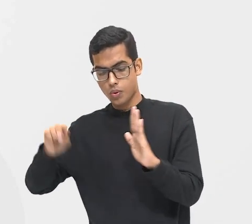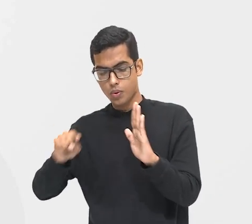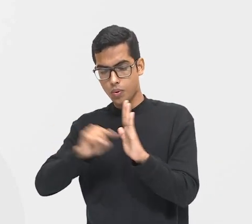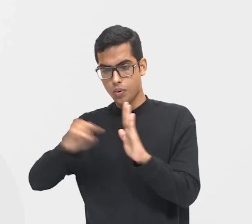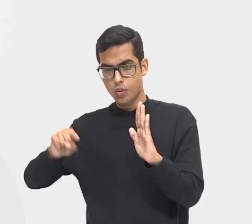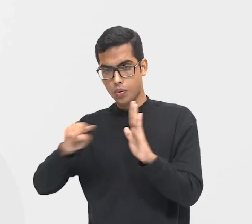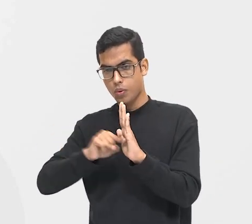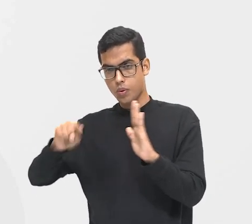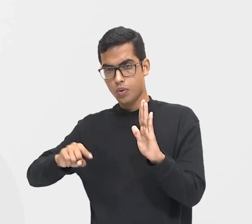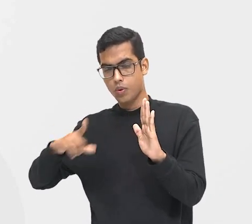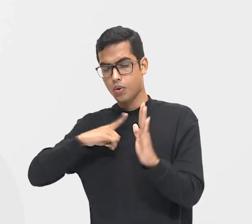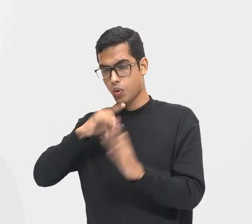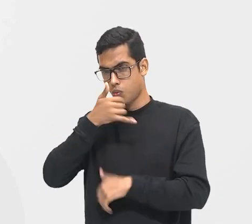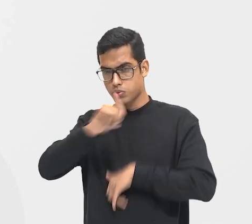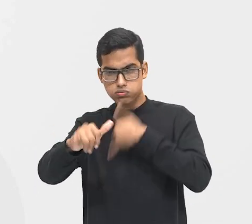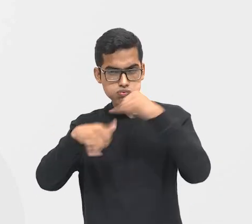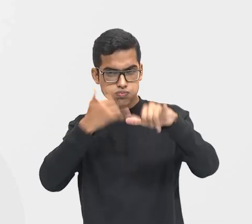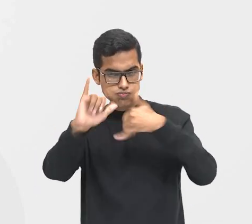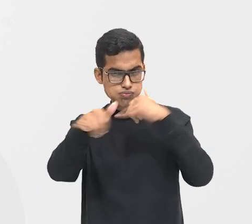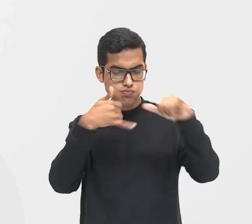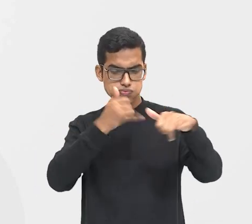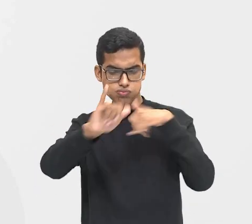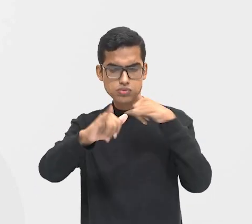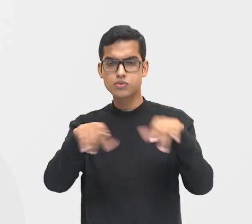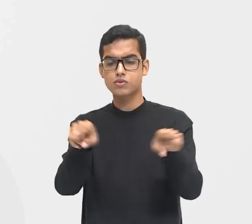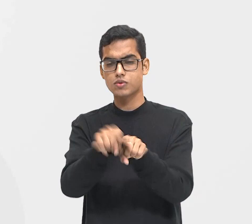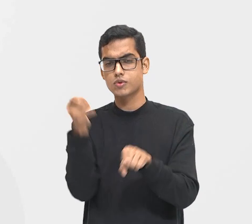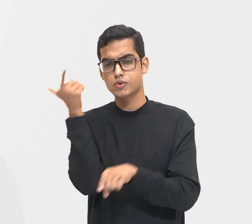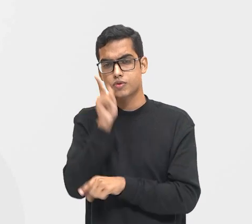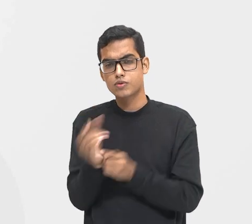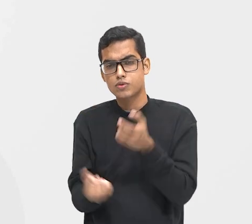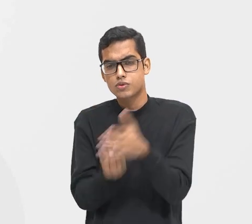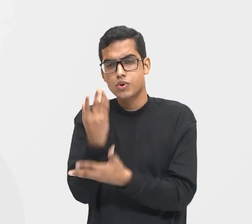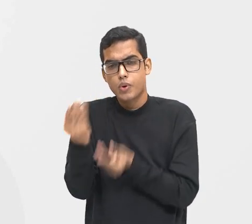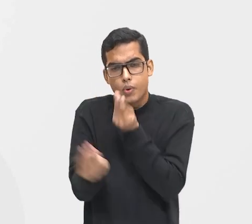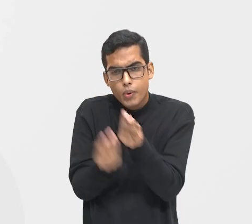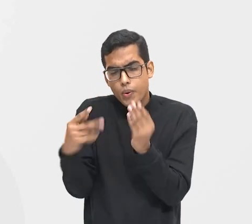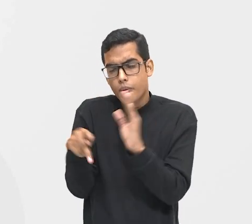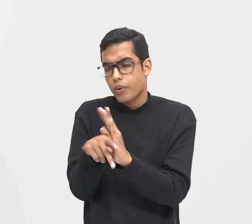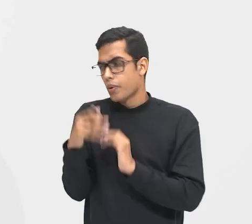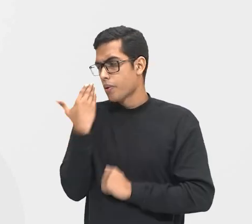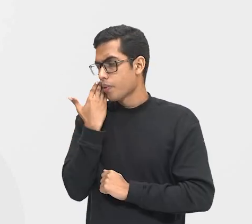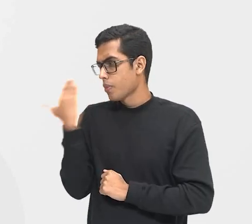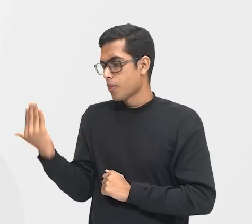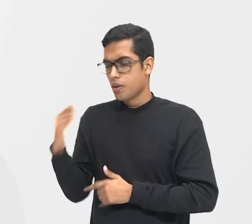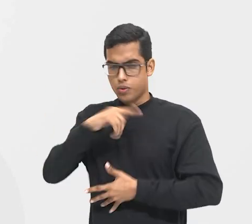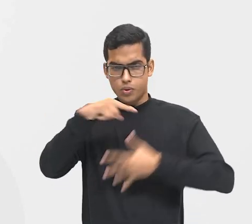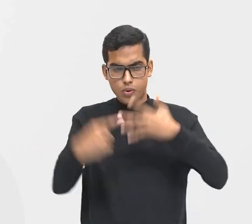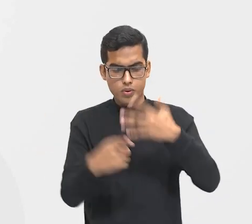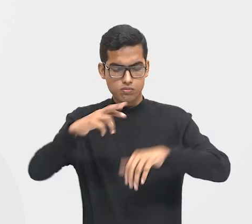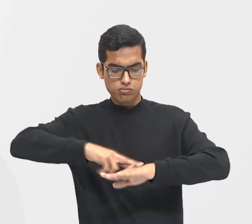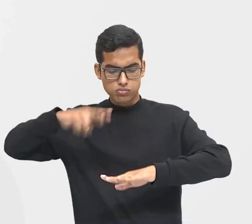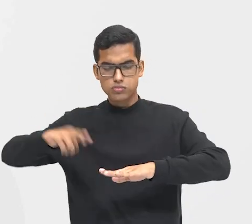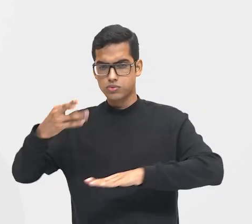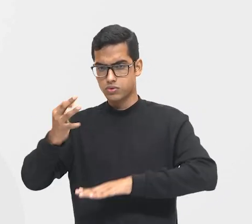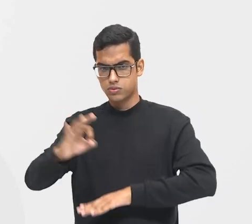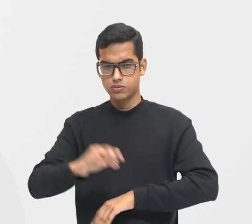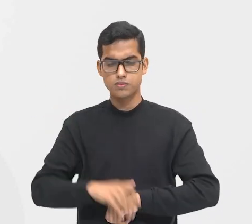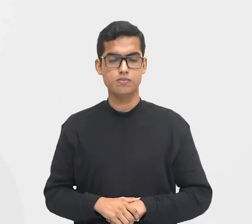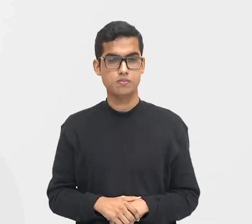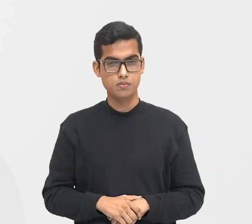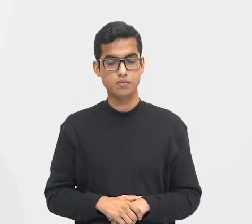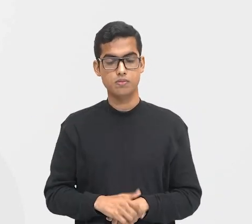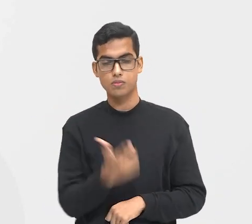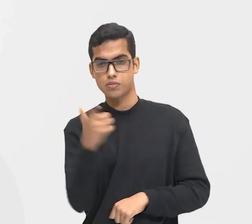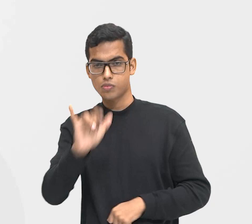são essas ondas ali que têm muita energia e elas são produzidas ali geralmente por elementos radioativos,